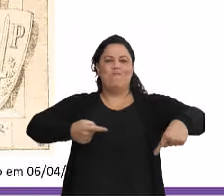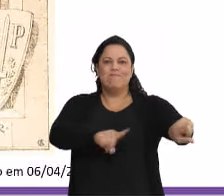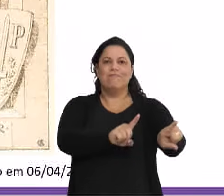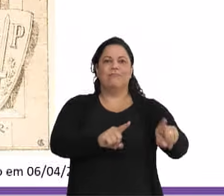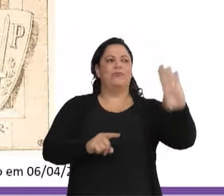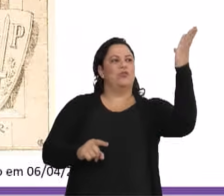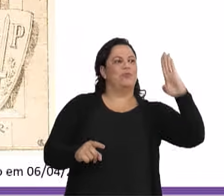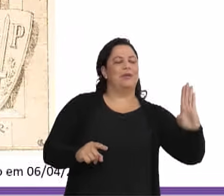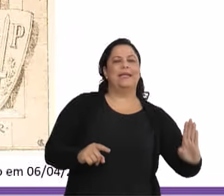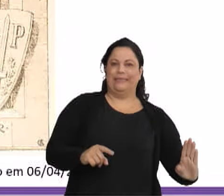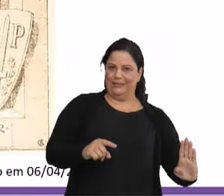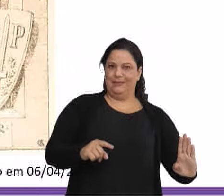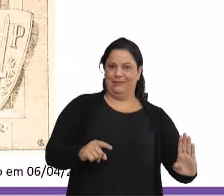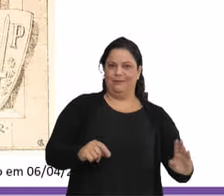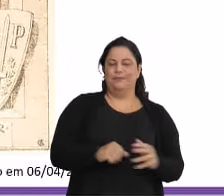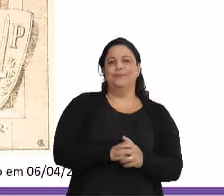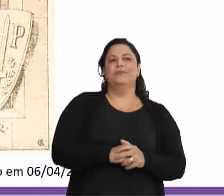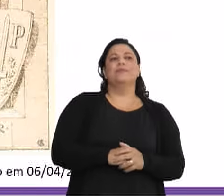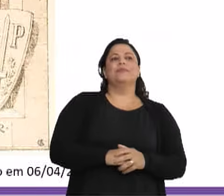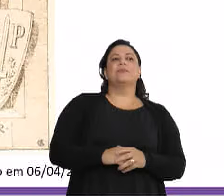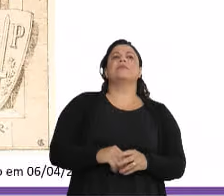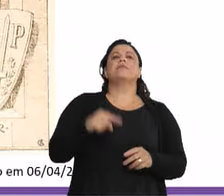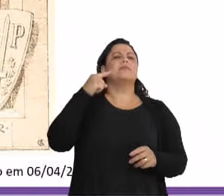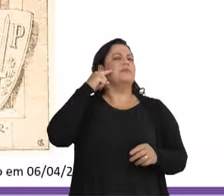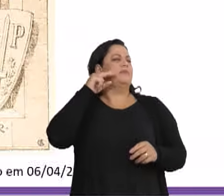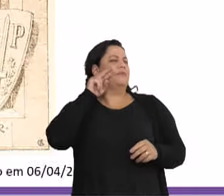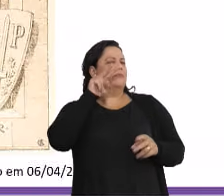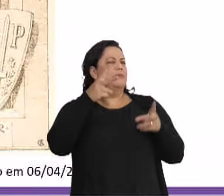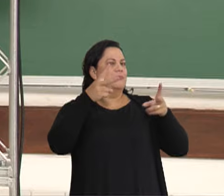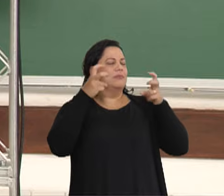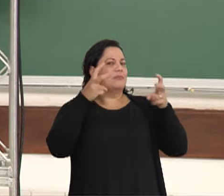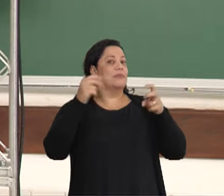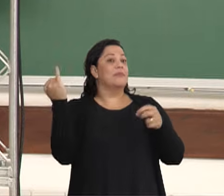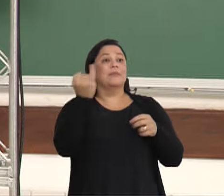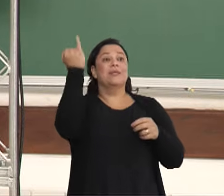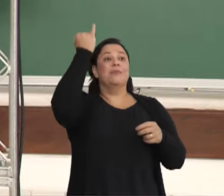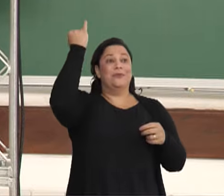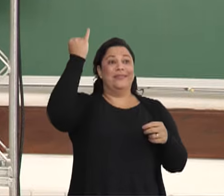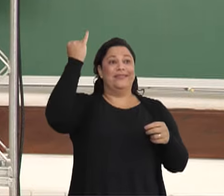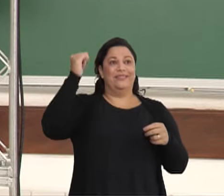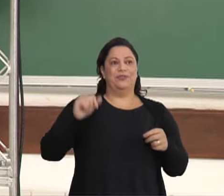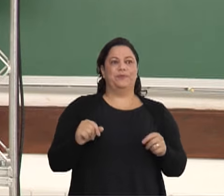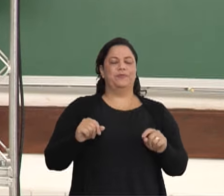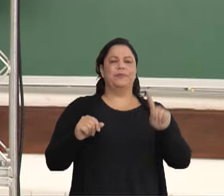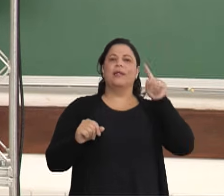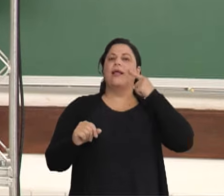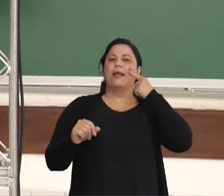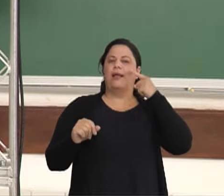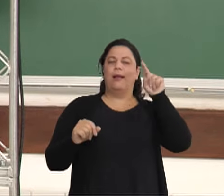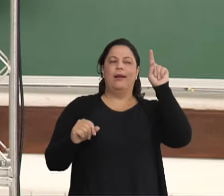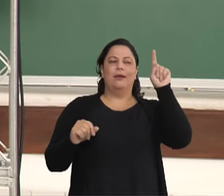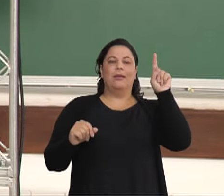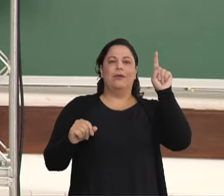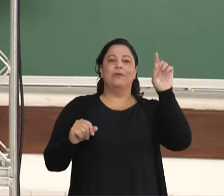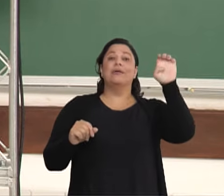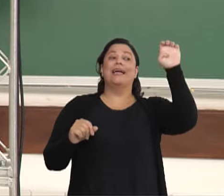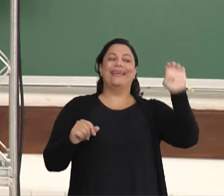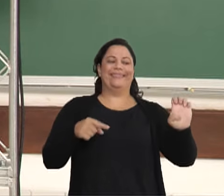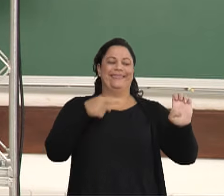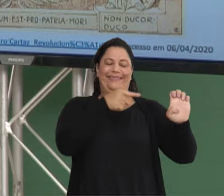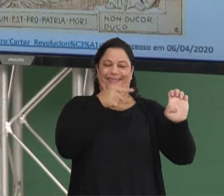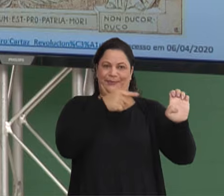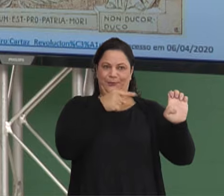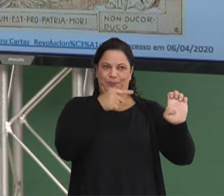mortos e a sigla MMDC. Olha que importante mais ainda. Do lado esquerdo, você tem a